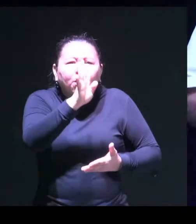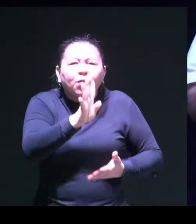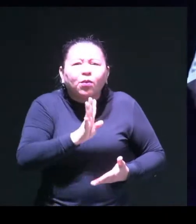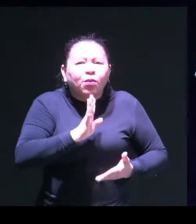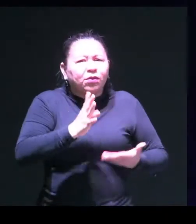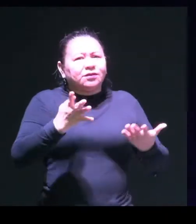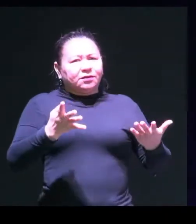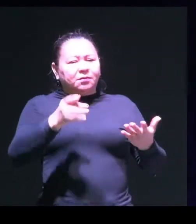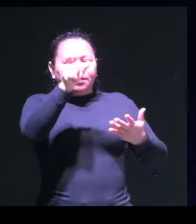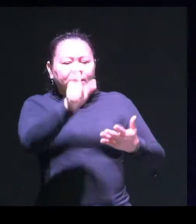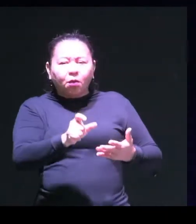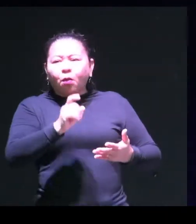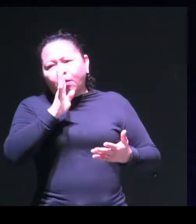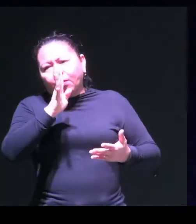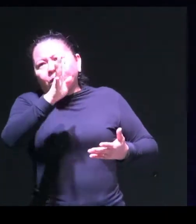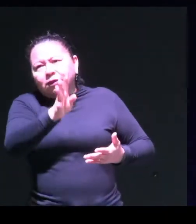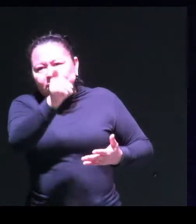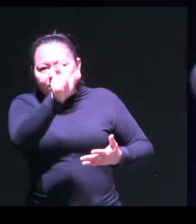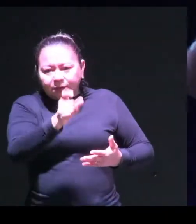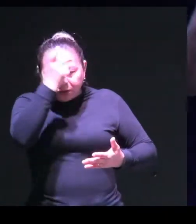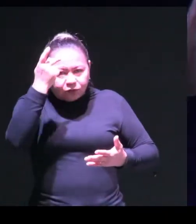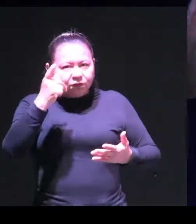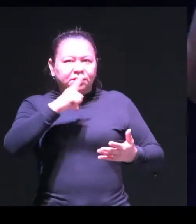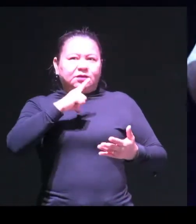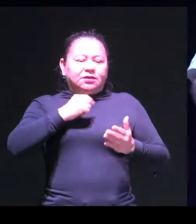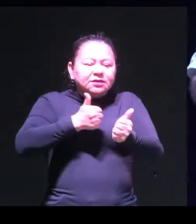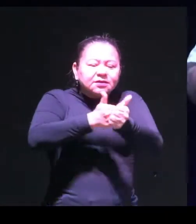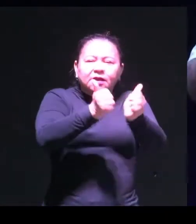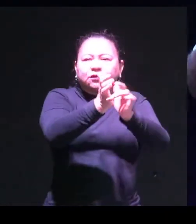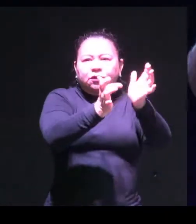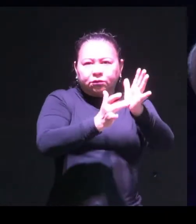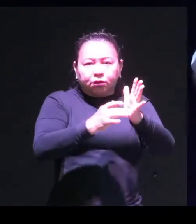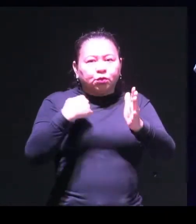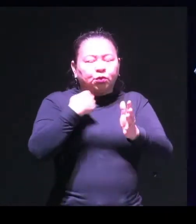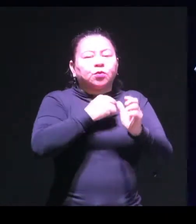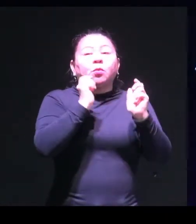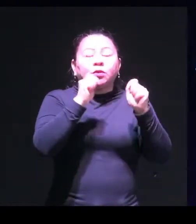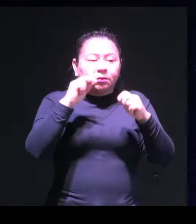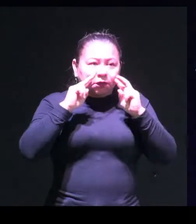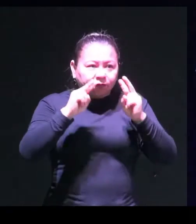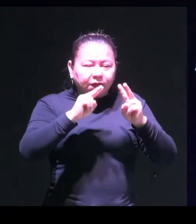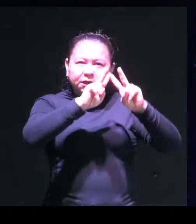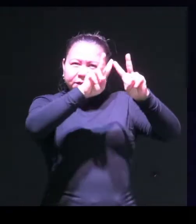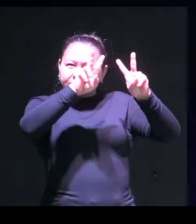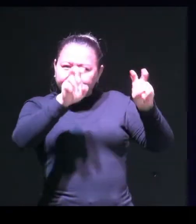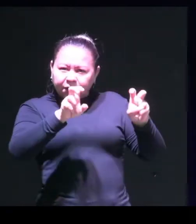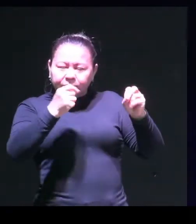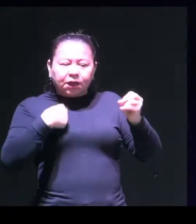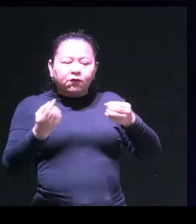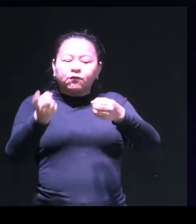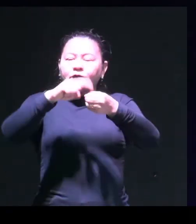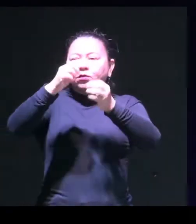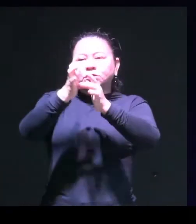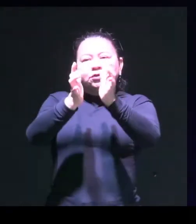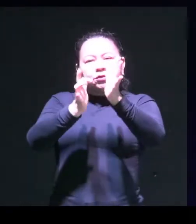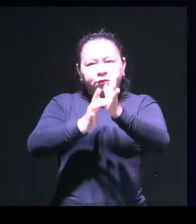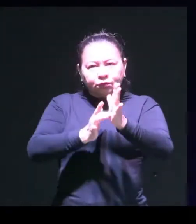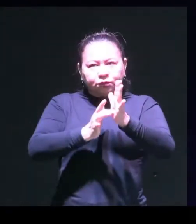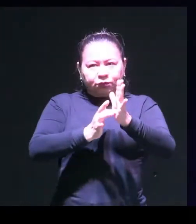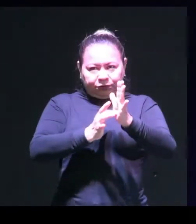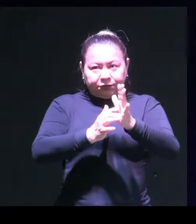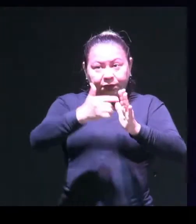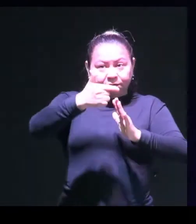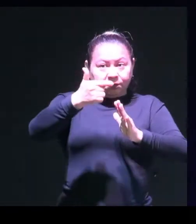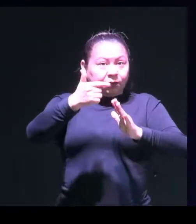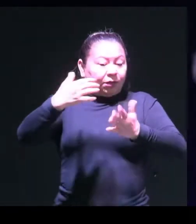condenação para aqueles que estão em Cristo Jesus. Então, nós podemos ver esses assuntos da volta de Jesus, da segunda vinda e